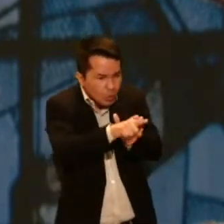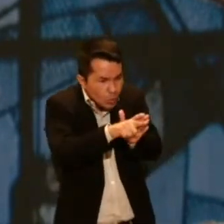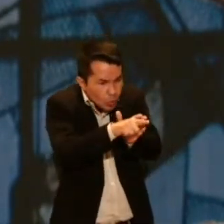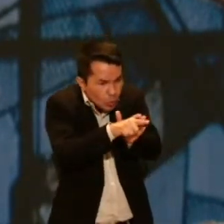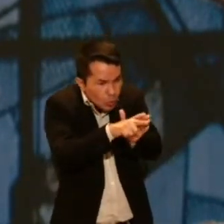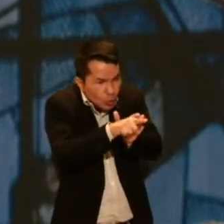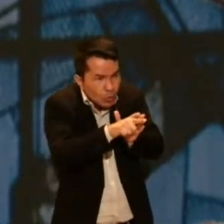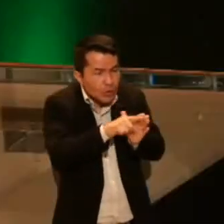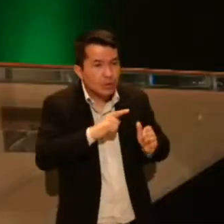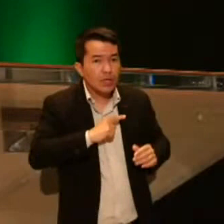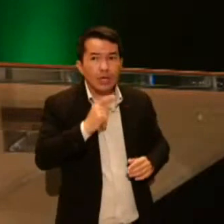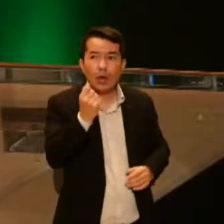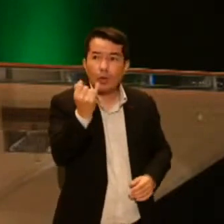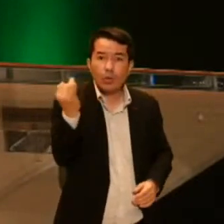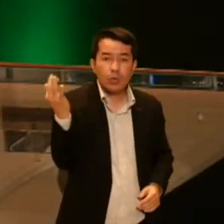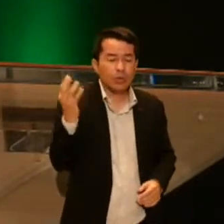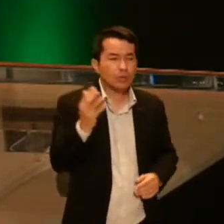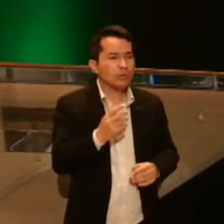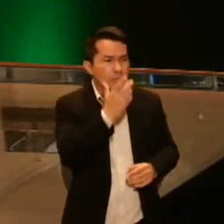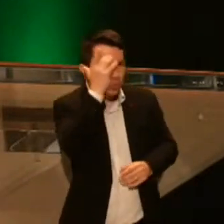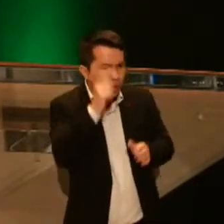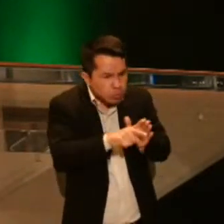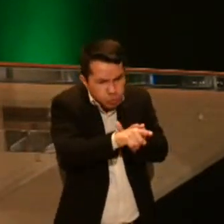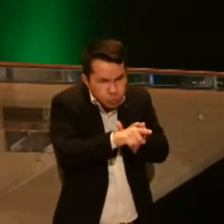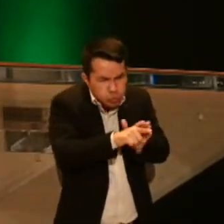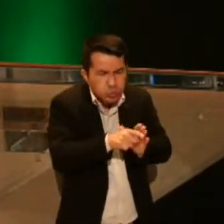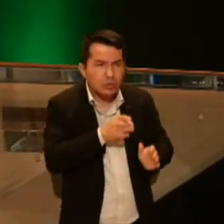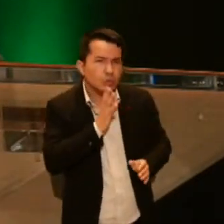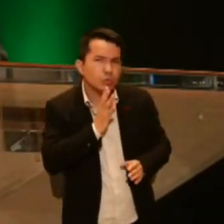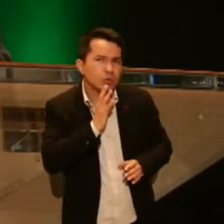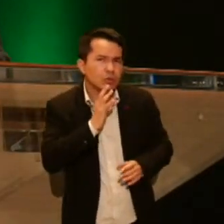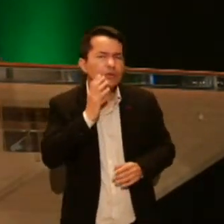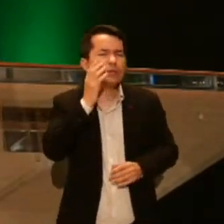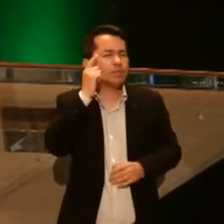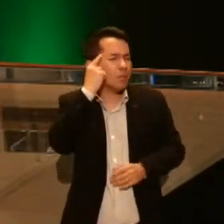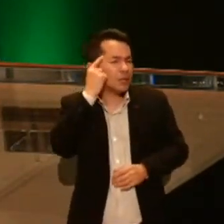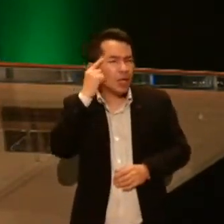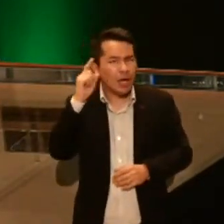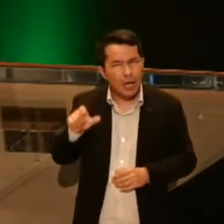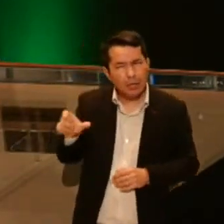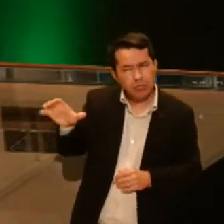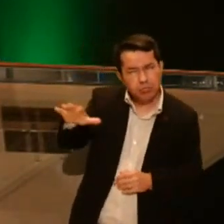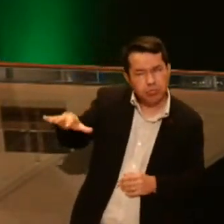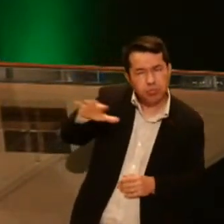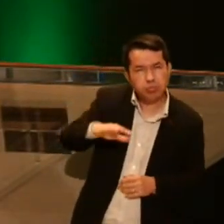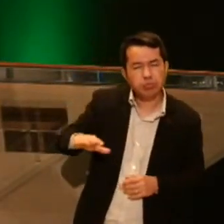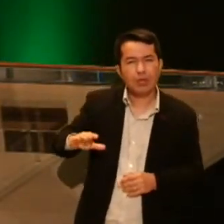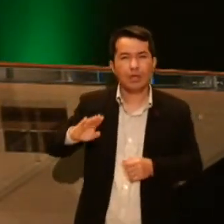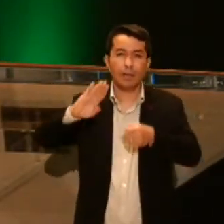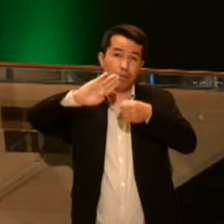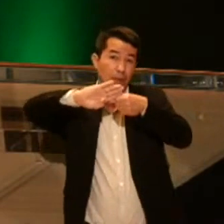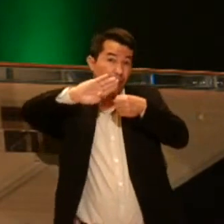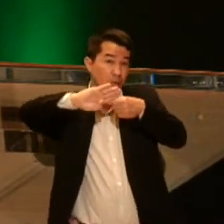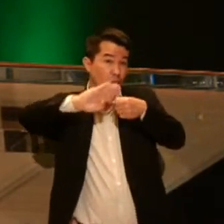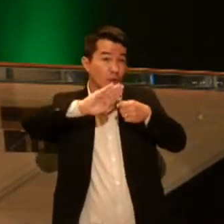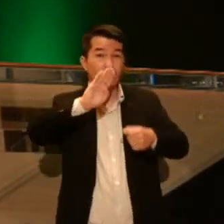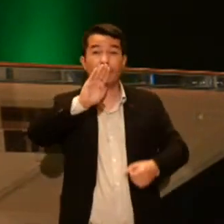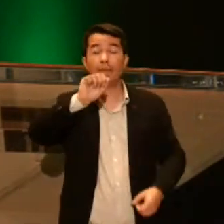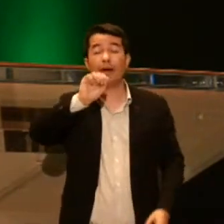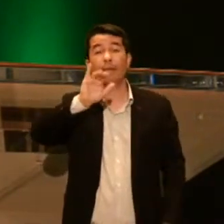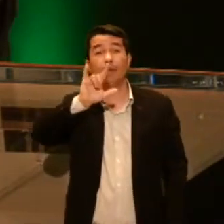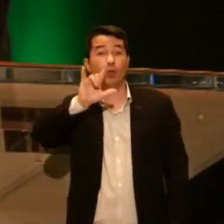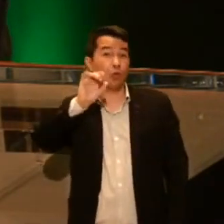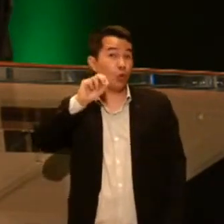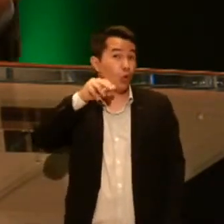moravam na região da Mesopotâmia, ali da região da Babilônia, a cerca de 1.200 quilômetros